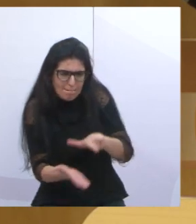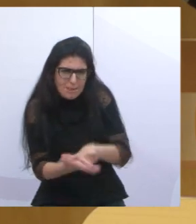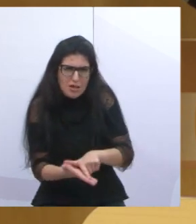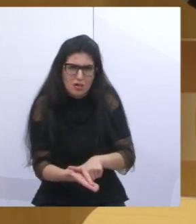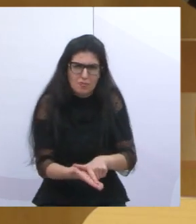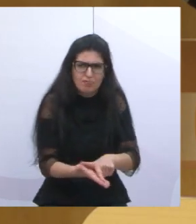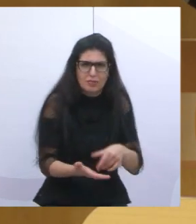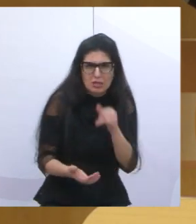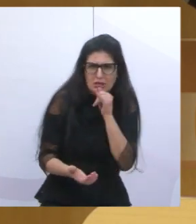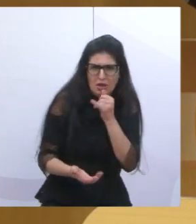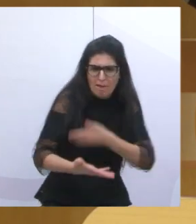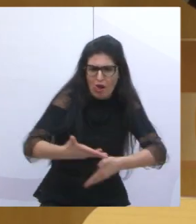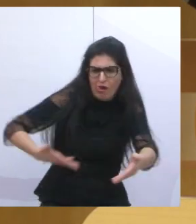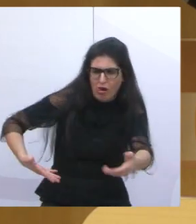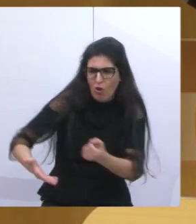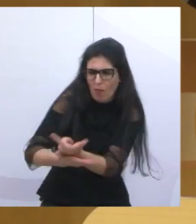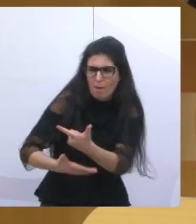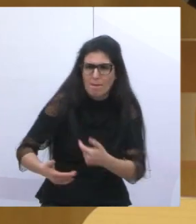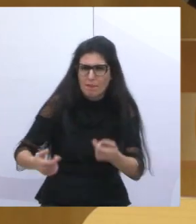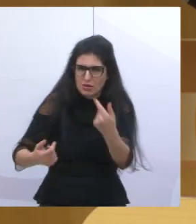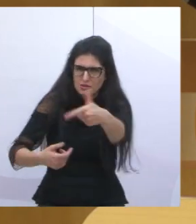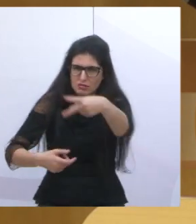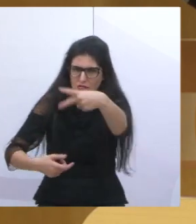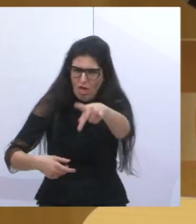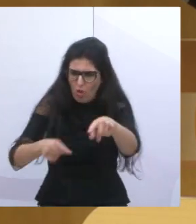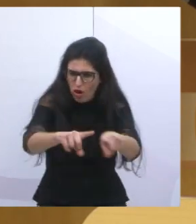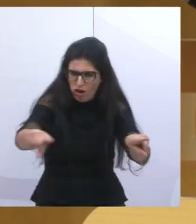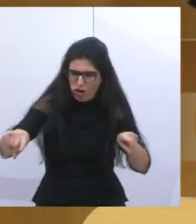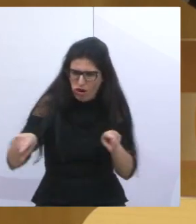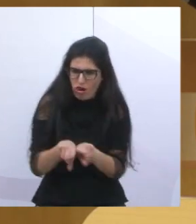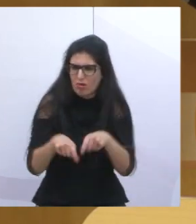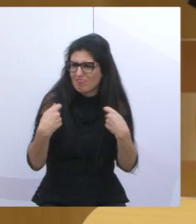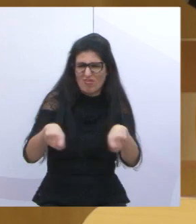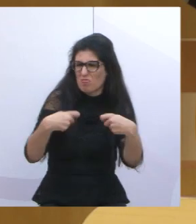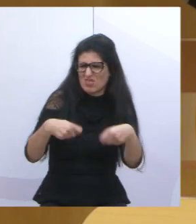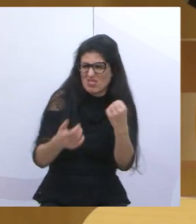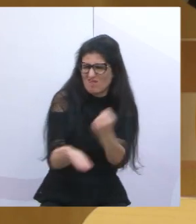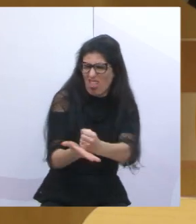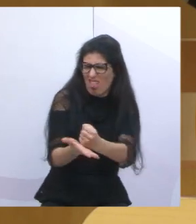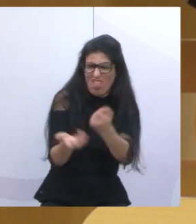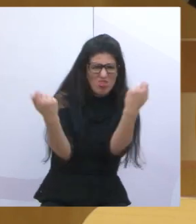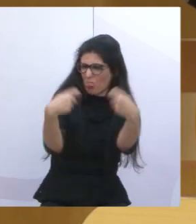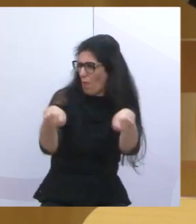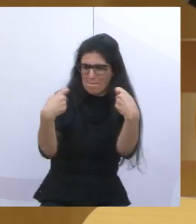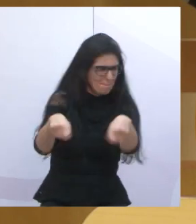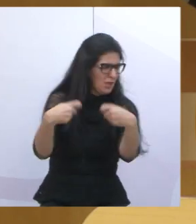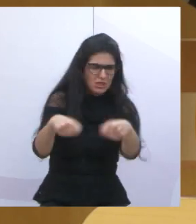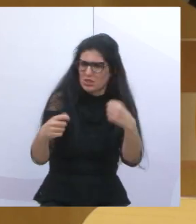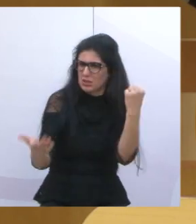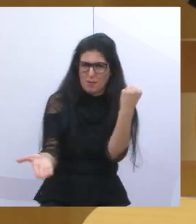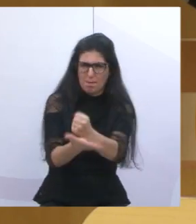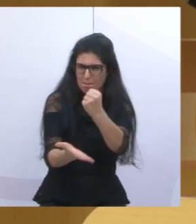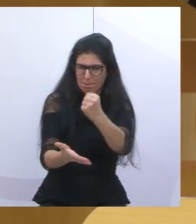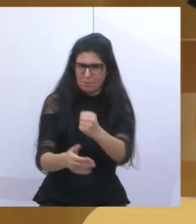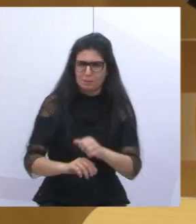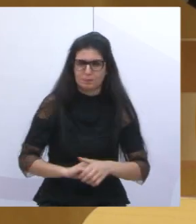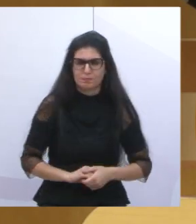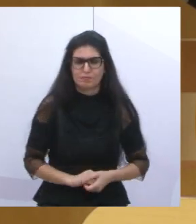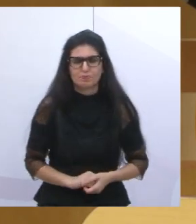transferência de propriedade de imóvel sem o registro, junto ao cartório de registro de imóveis